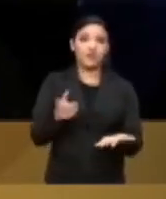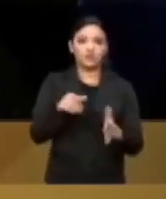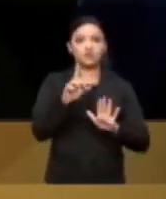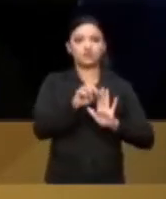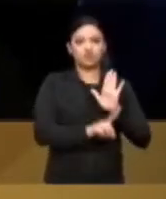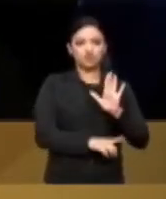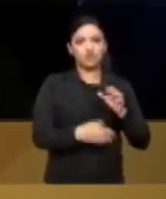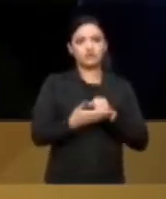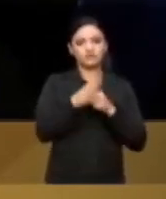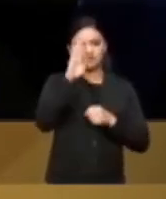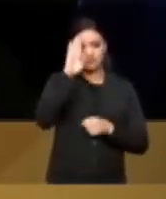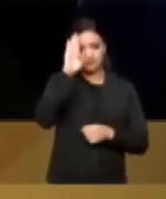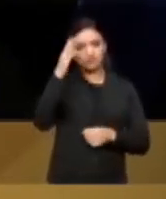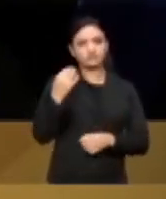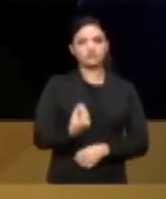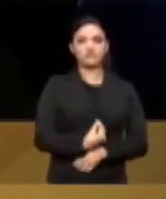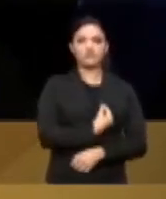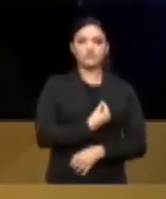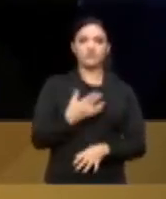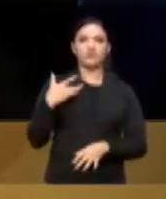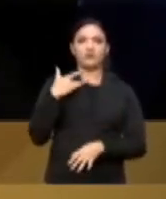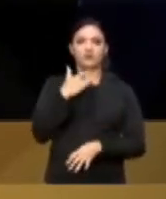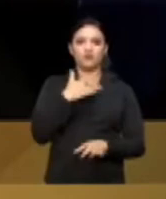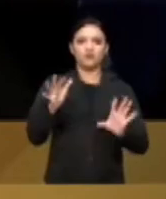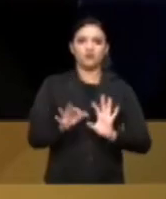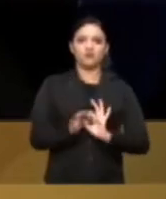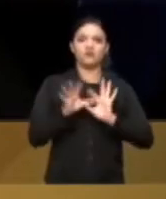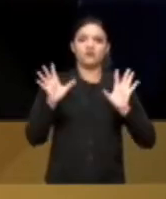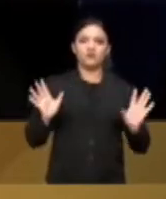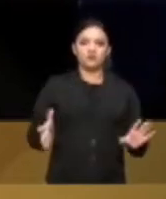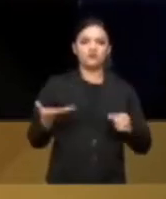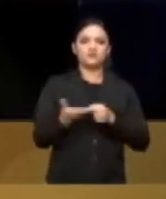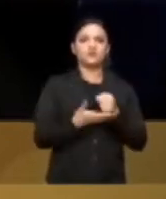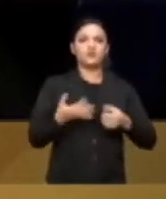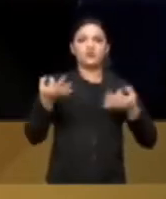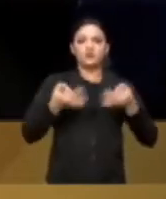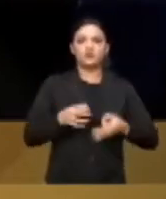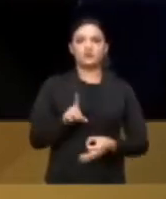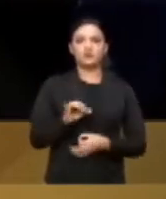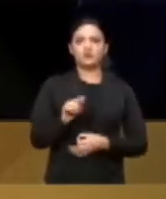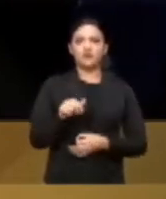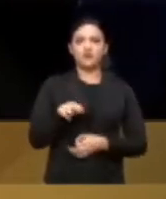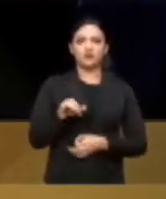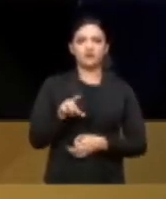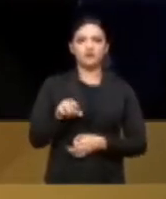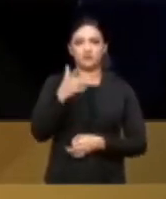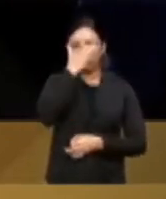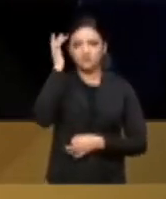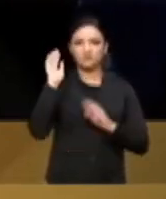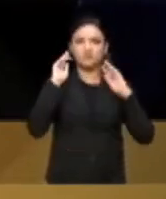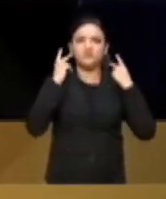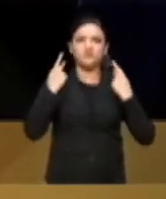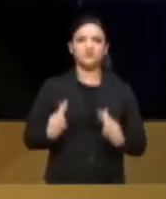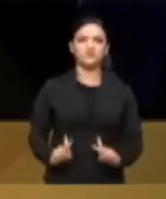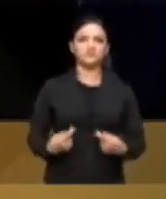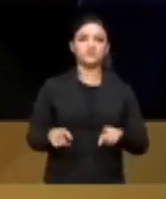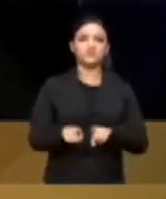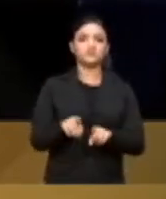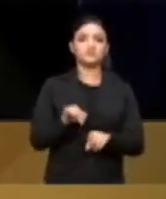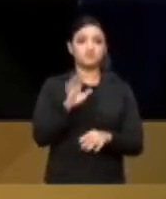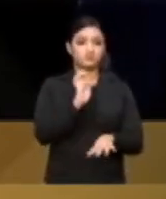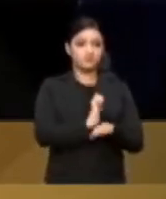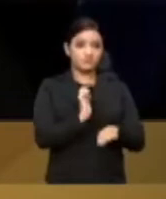e à liberdade, no princípio da dignidade da pessoa humana. E depois, se os